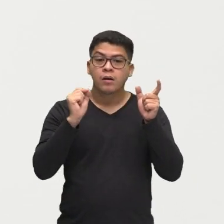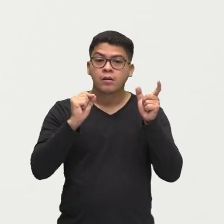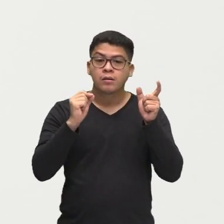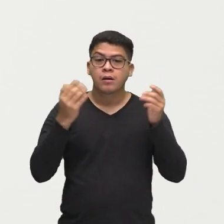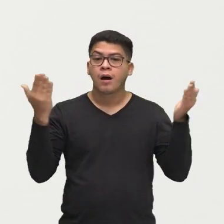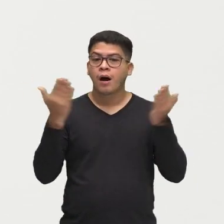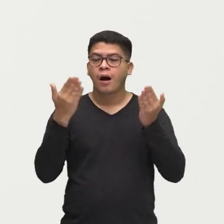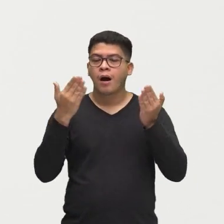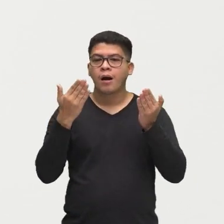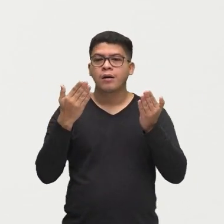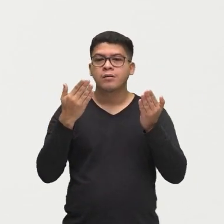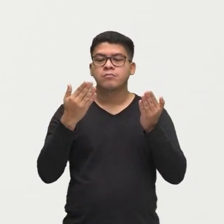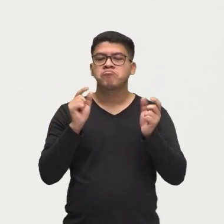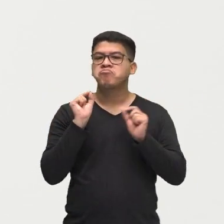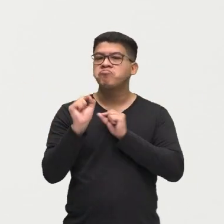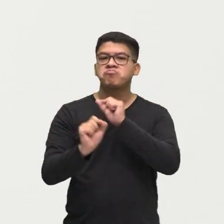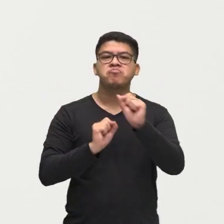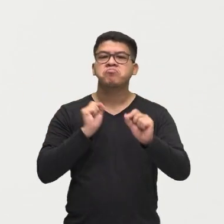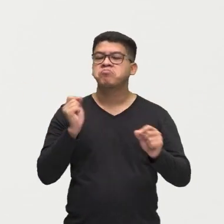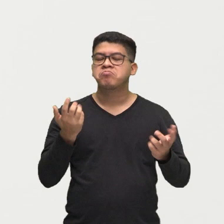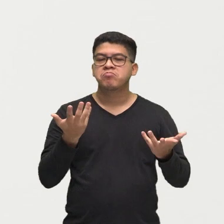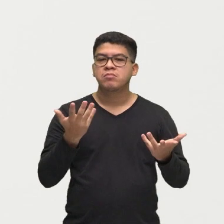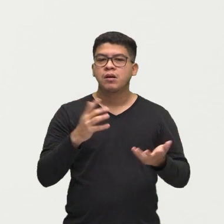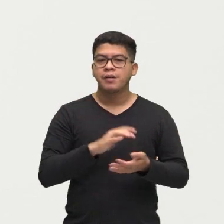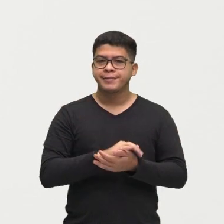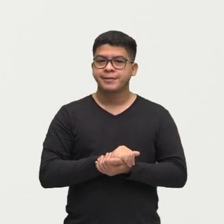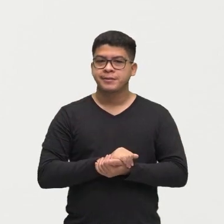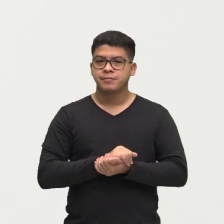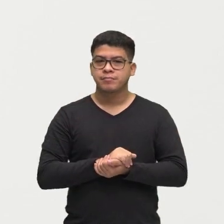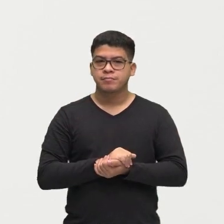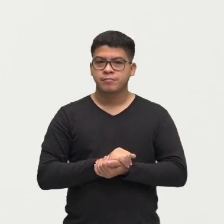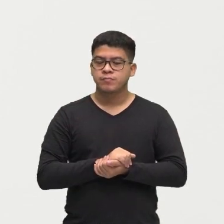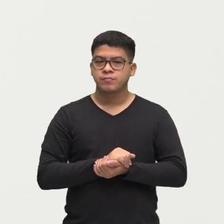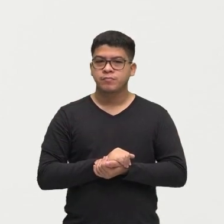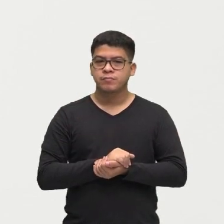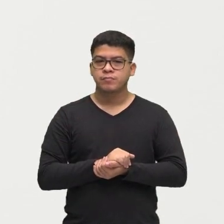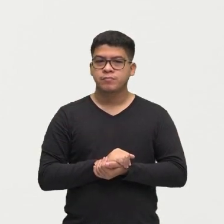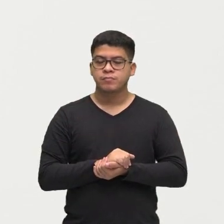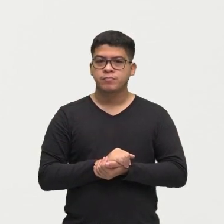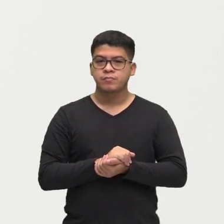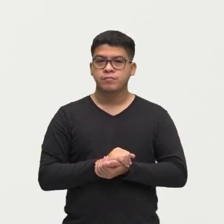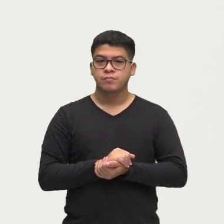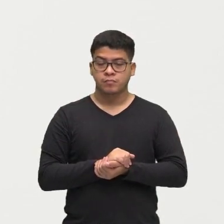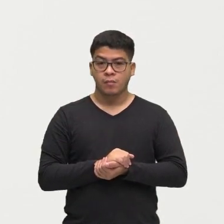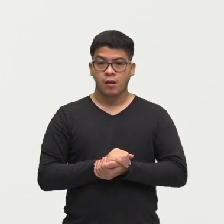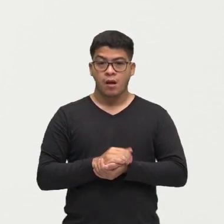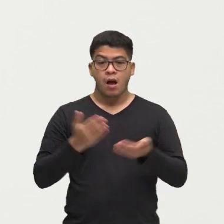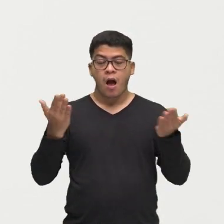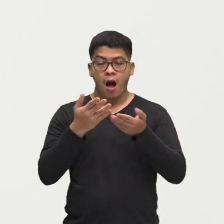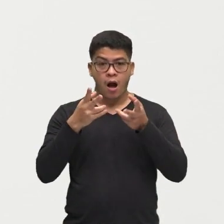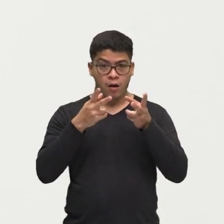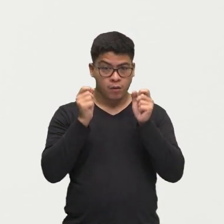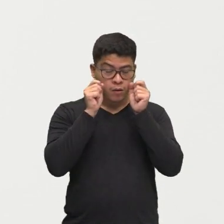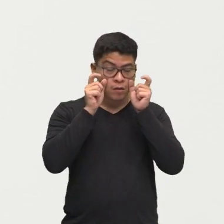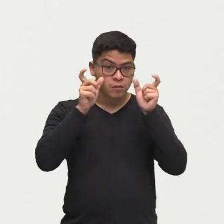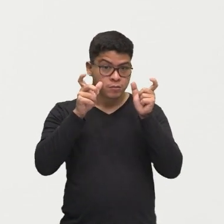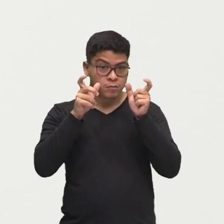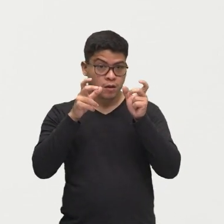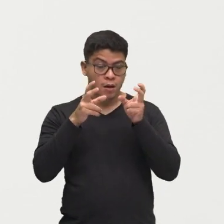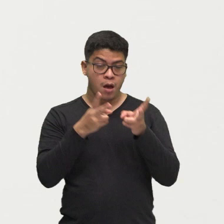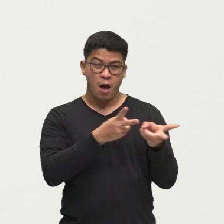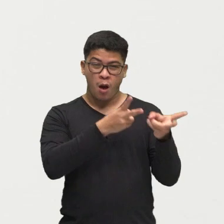desperto, observem aqui neste verso. Agora que estou desperto, ou seja, que estou acordado, olha